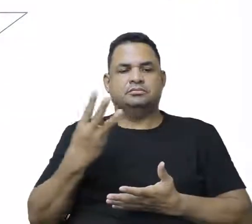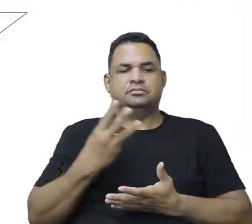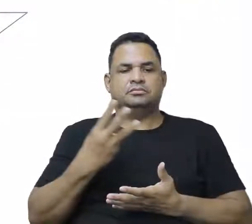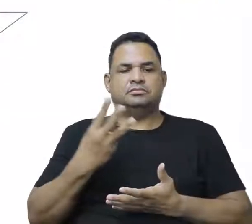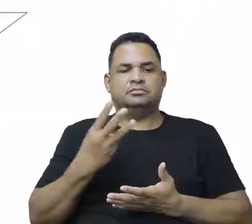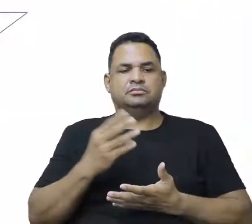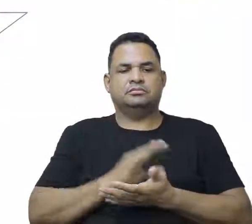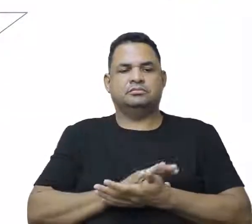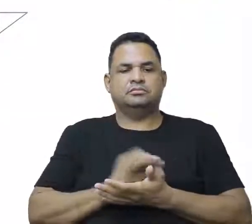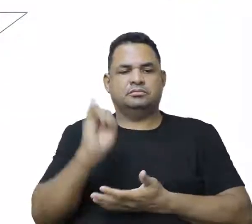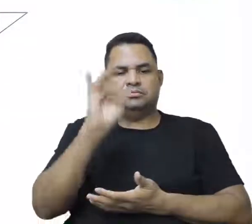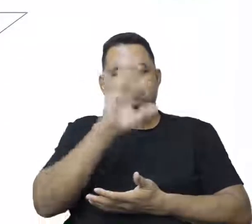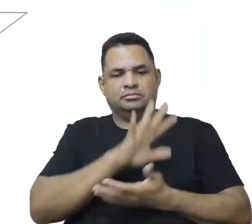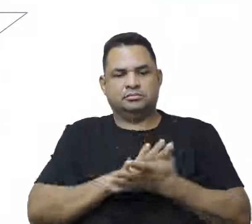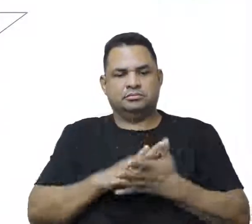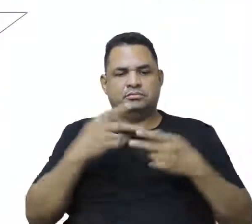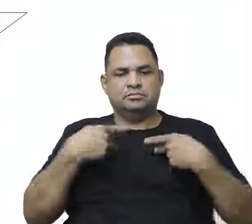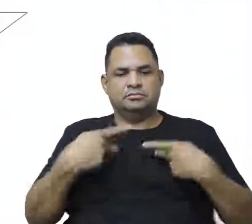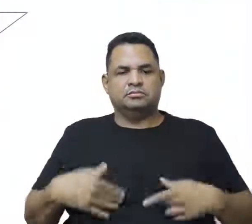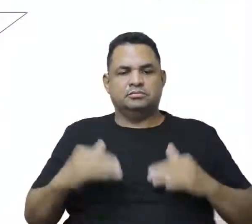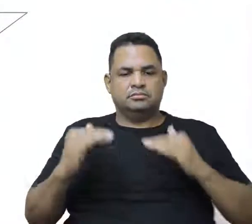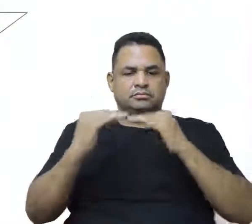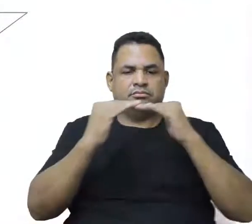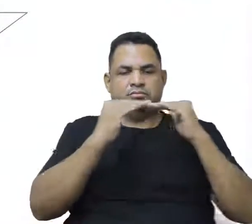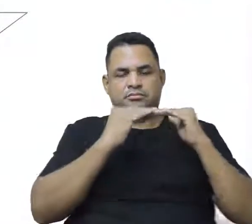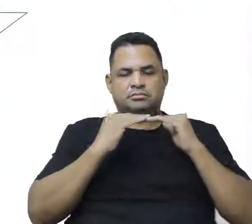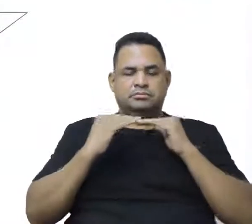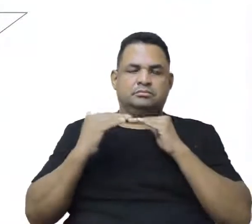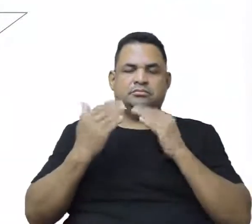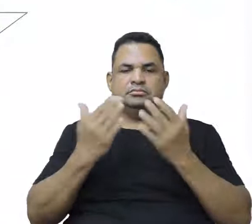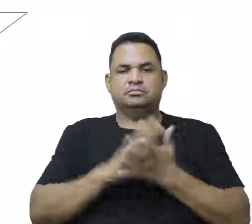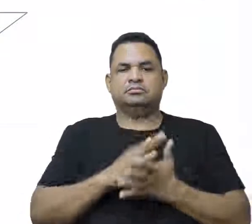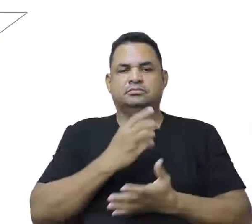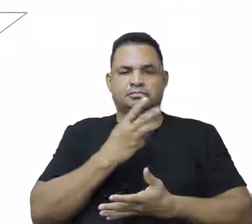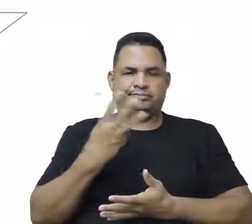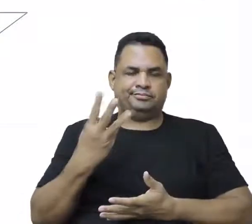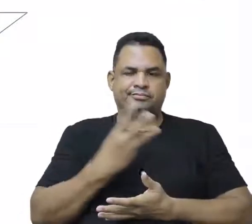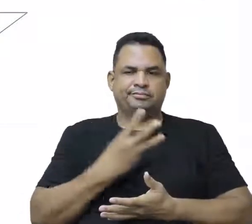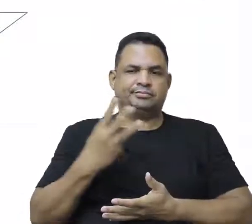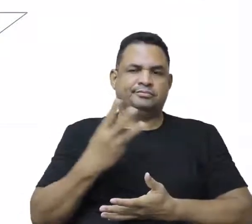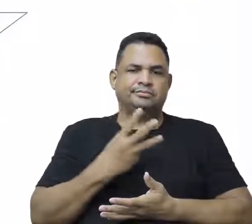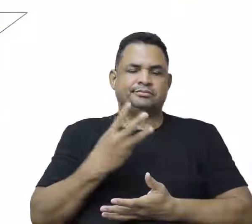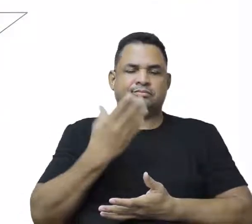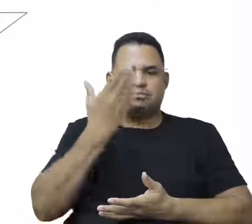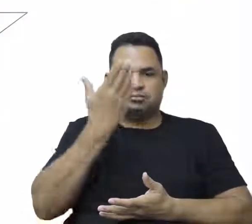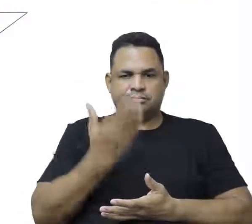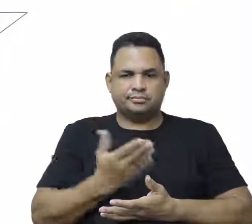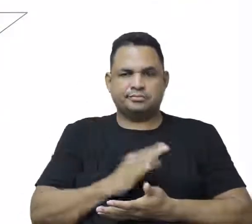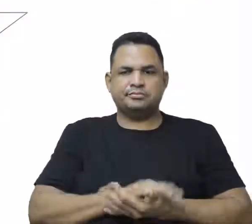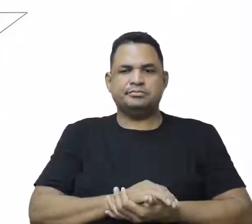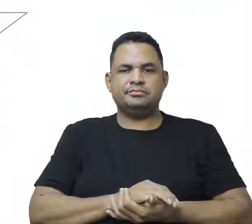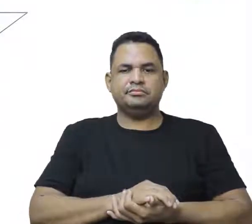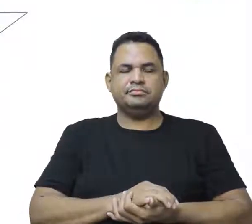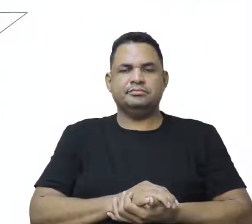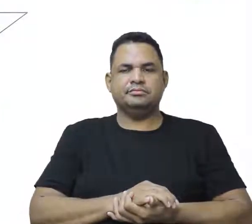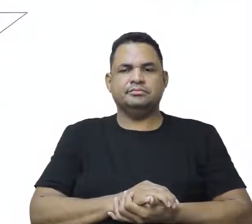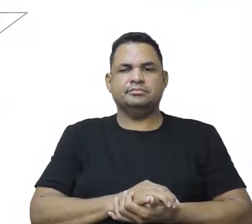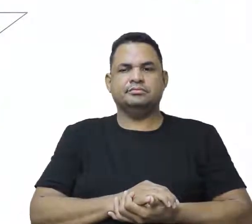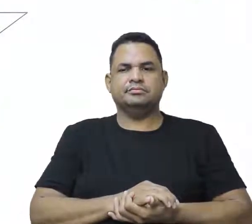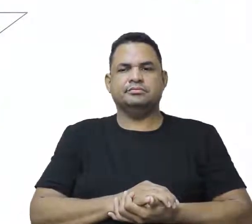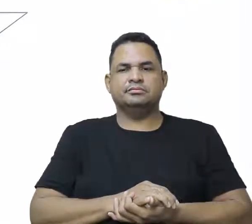tem imagem corporal e padrões de corpo. Continua ali os três, né? Do período de